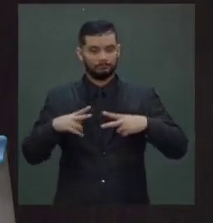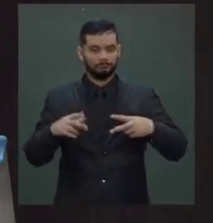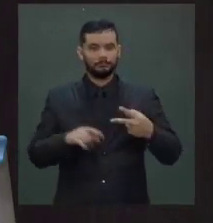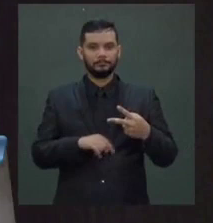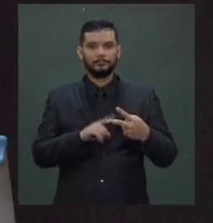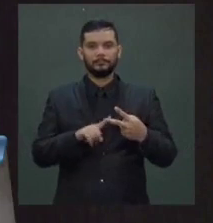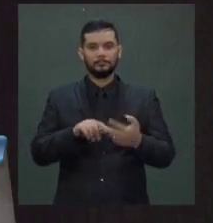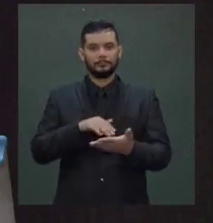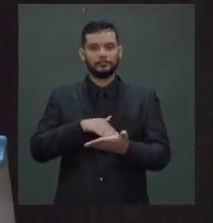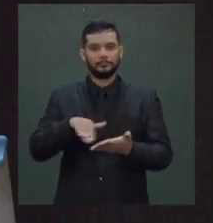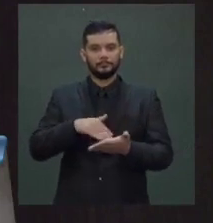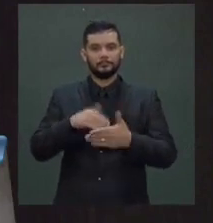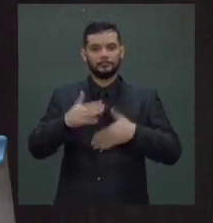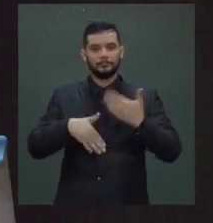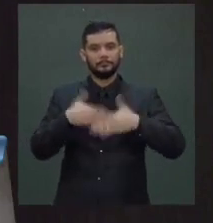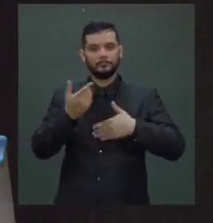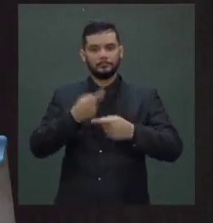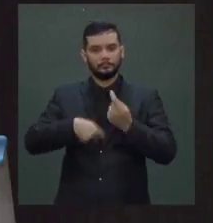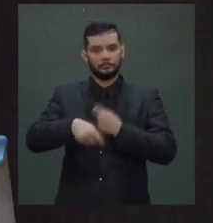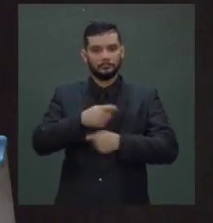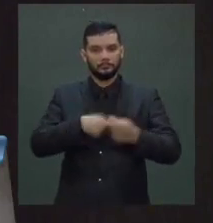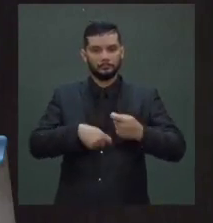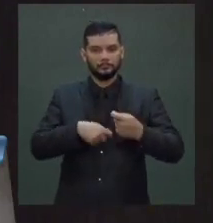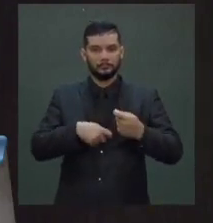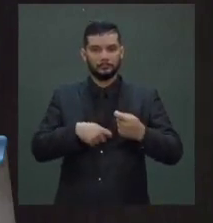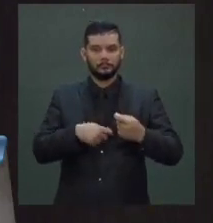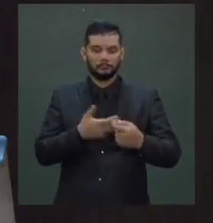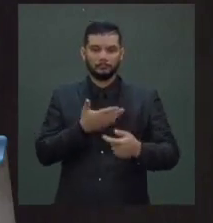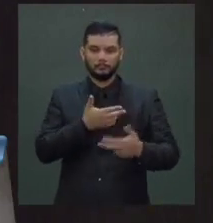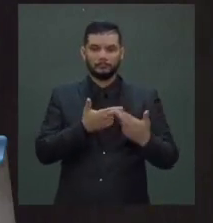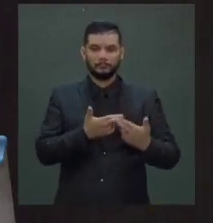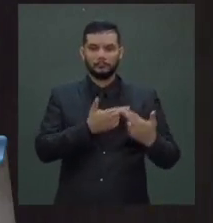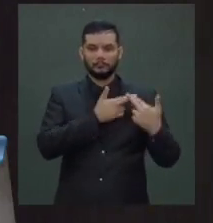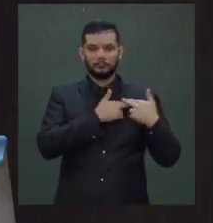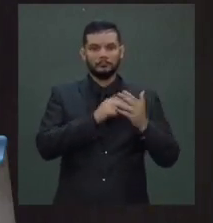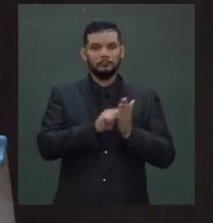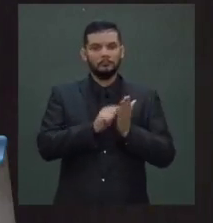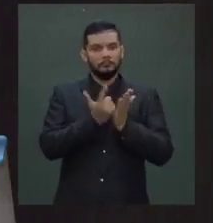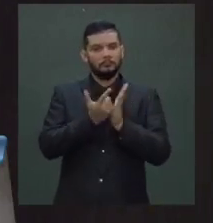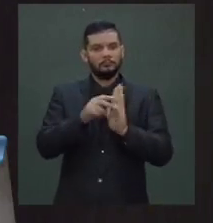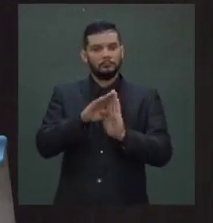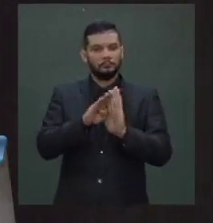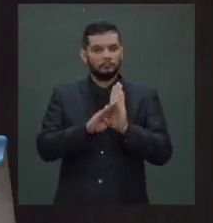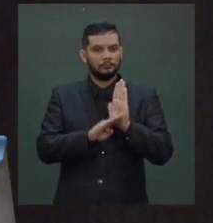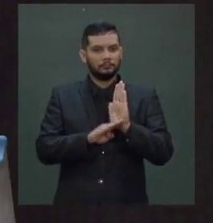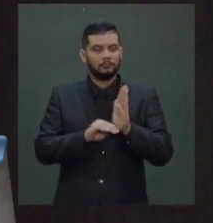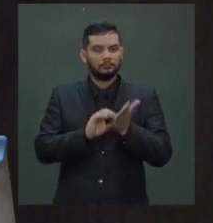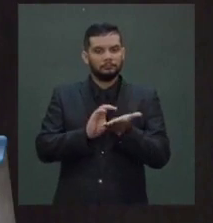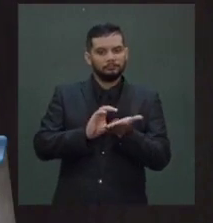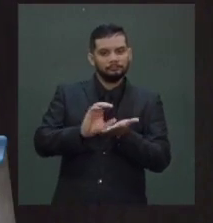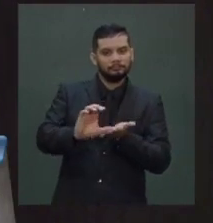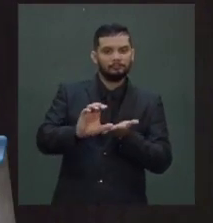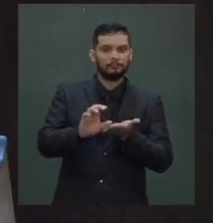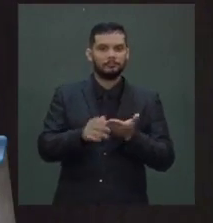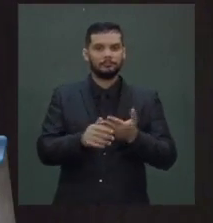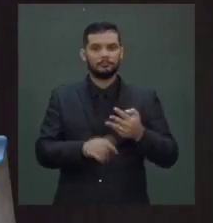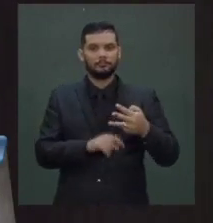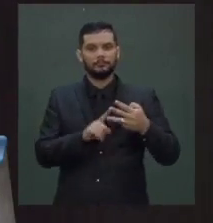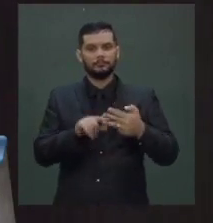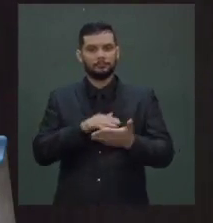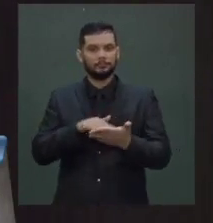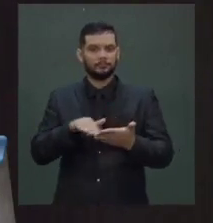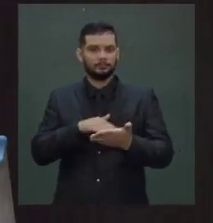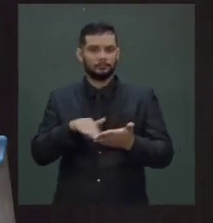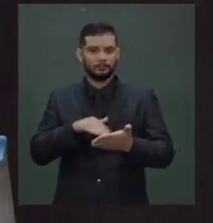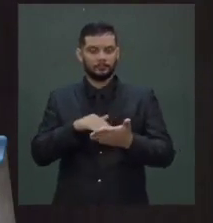a Secretaria de Desenvolvimento Econômico, a quem cabe a agenda de atração de investimentos, a Secretaria de Meio